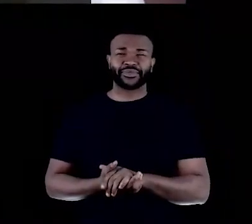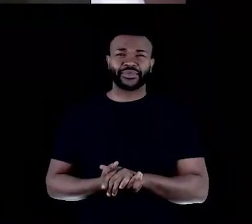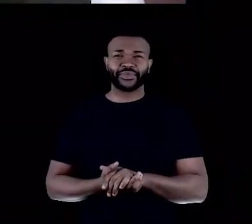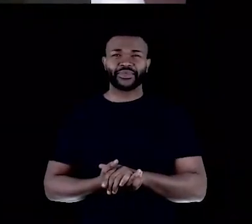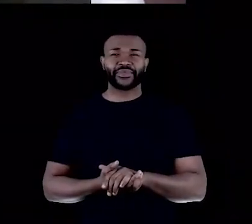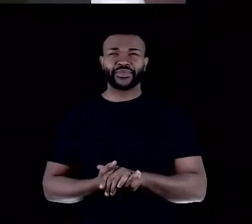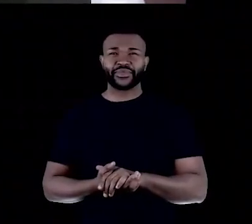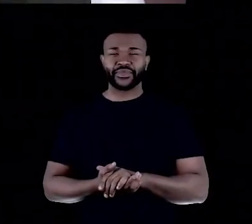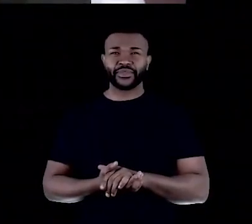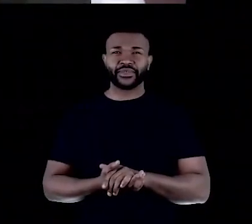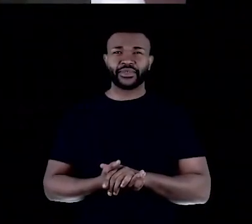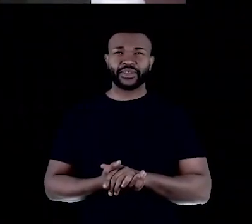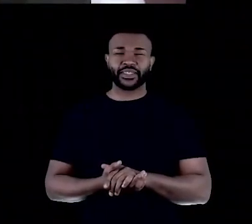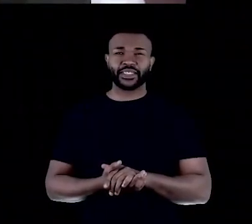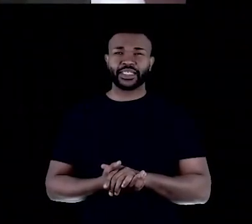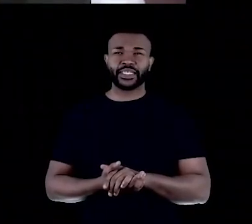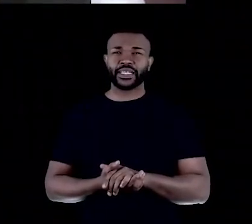Ah.